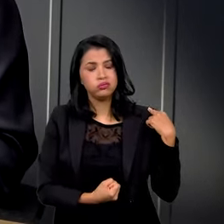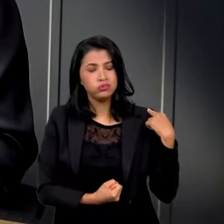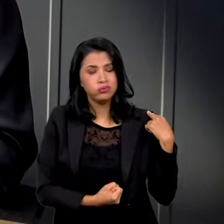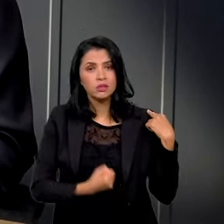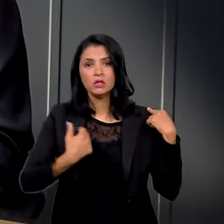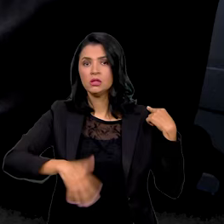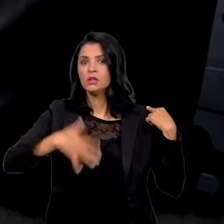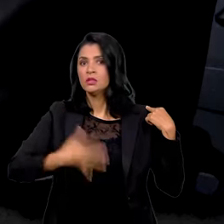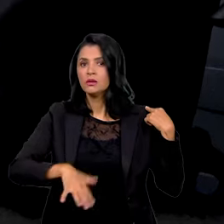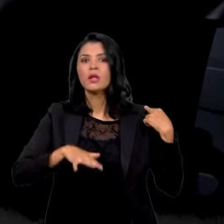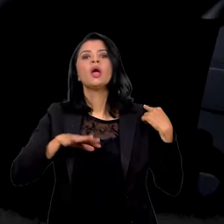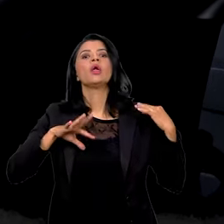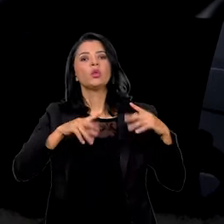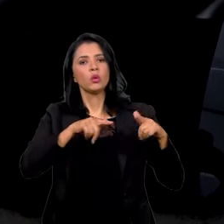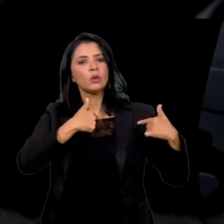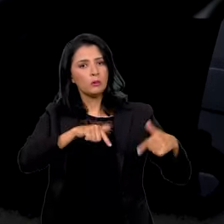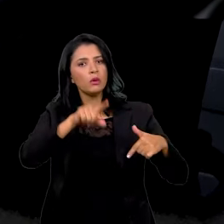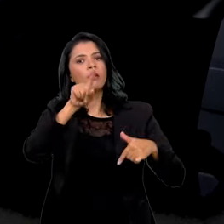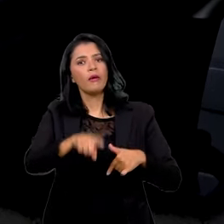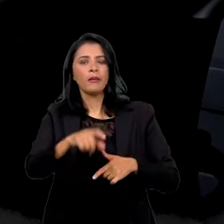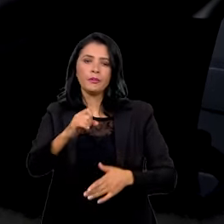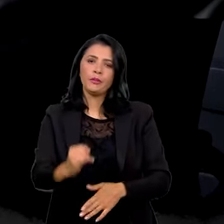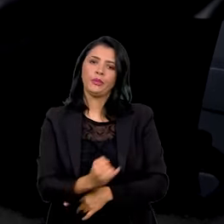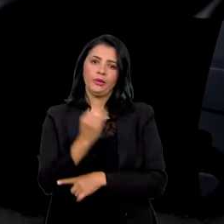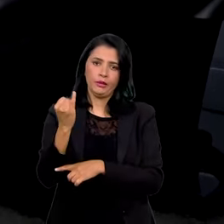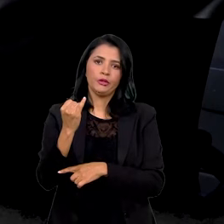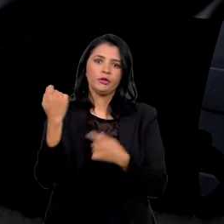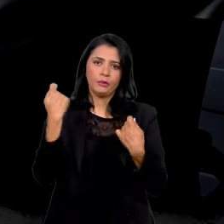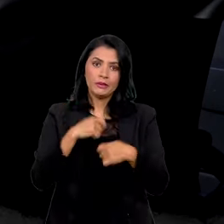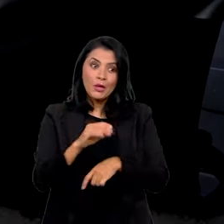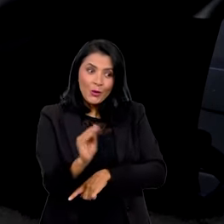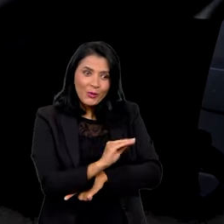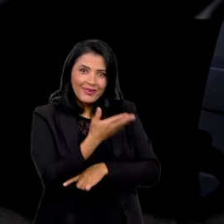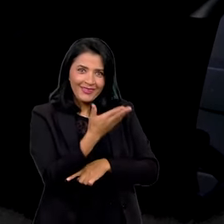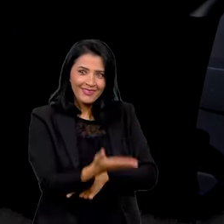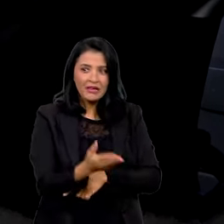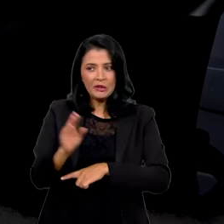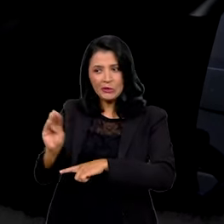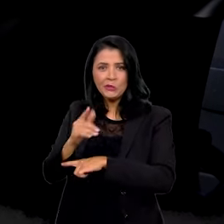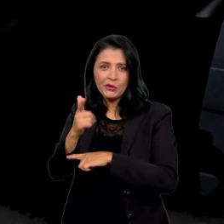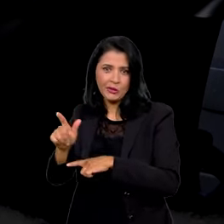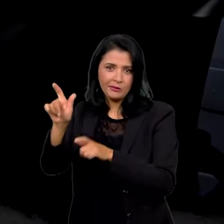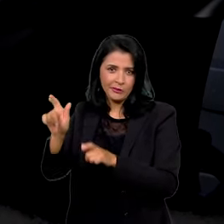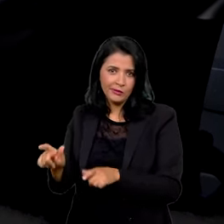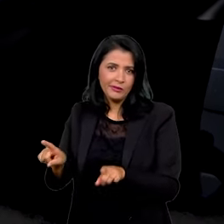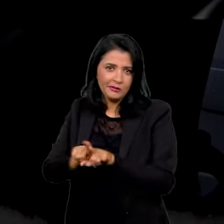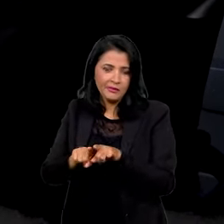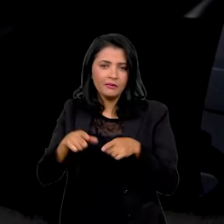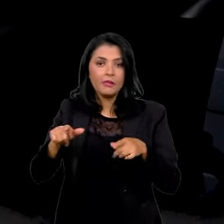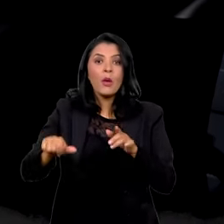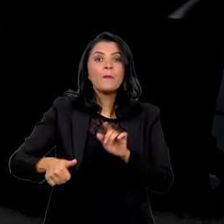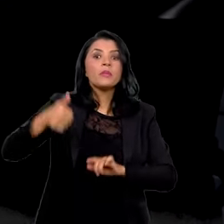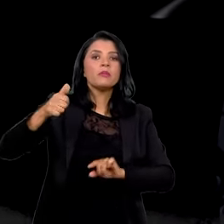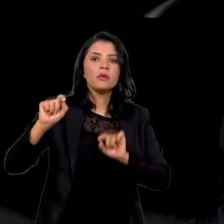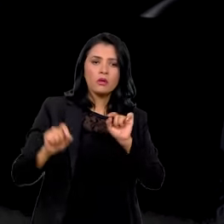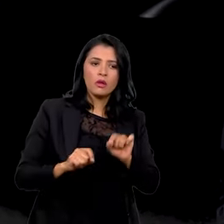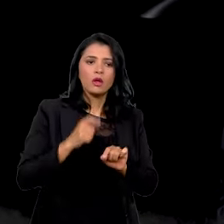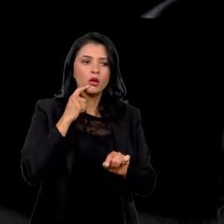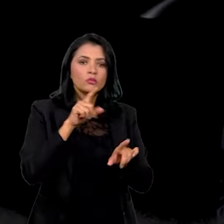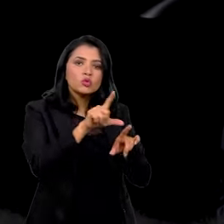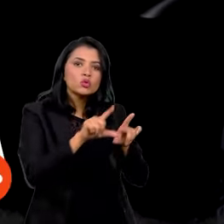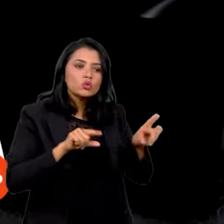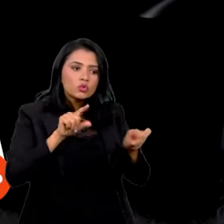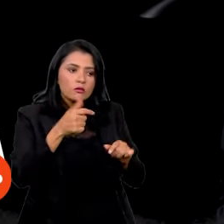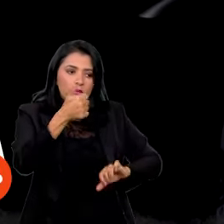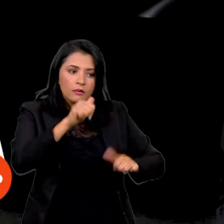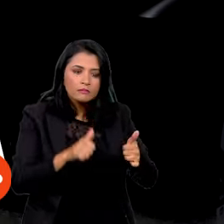gigantesca e que todo trabalhador é importante paraa assistência mas a gente também tem que cuidar de quem cuida dos outros né então o primeiro passo